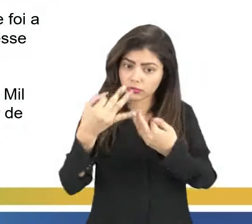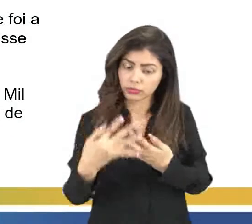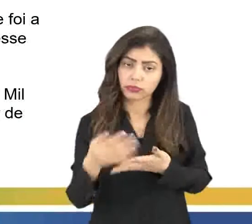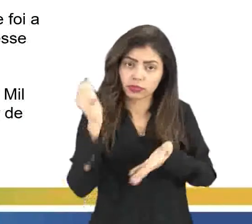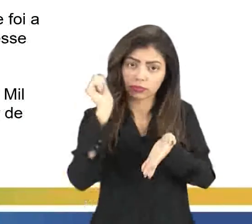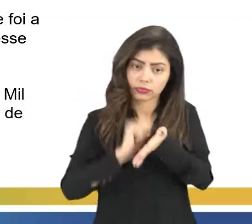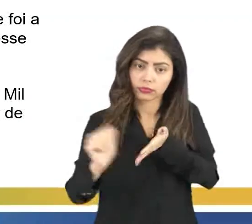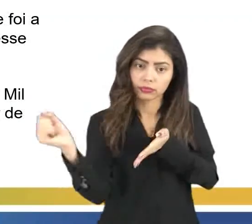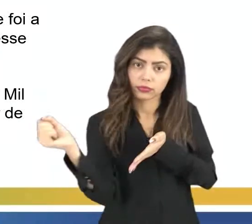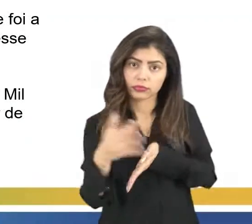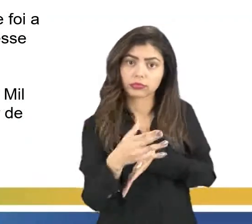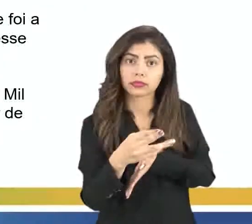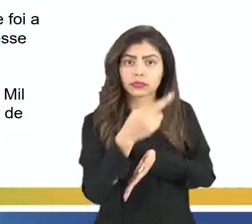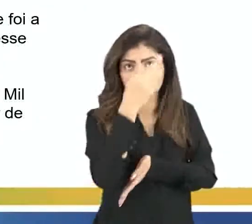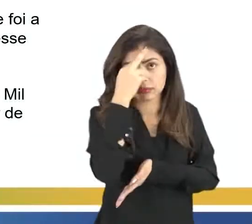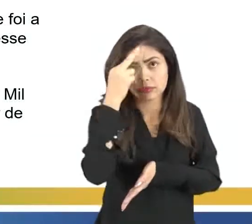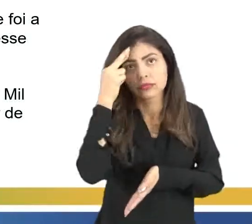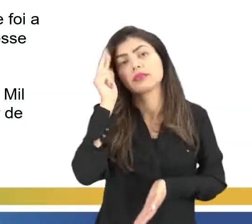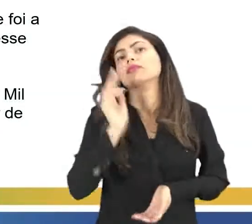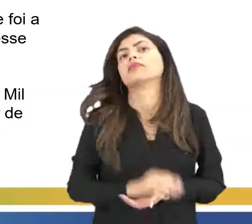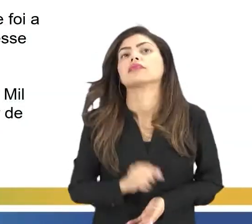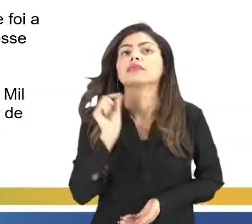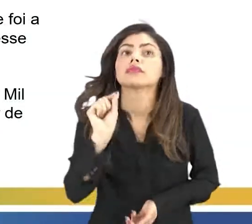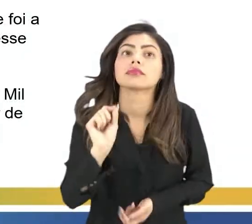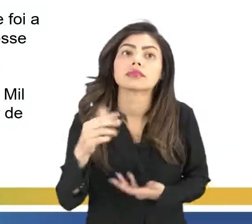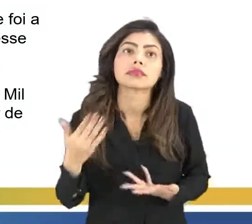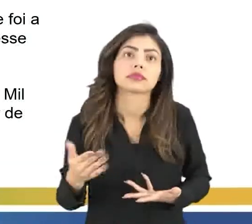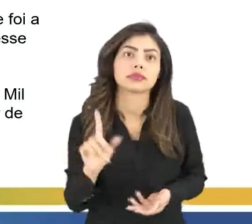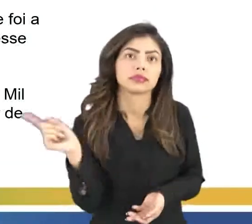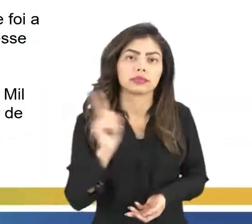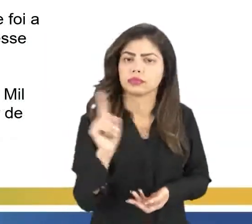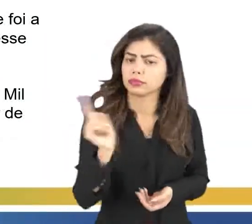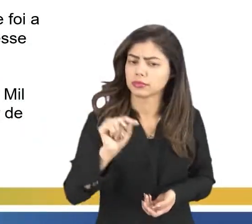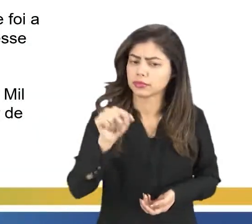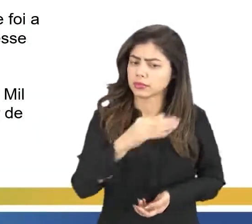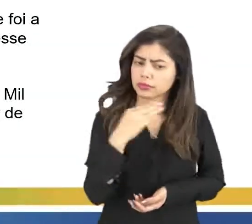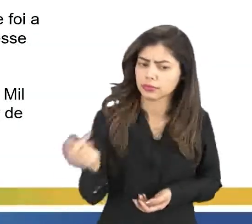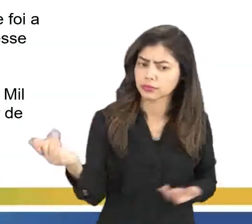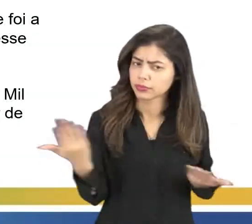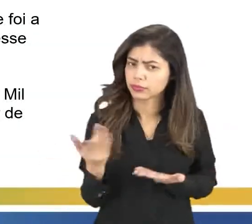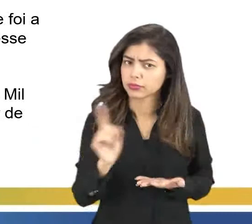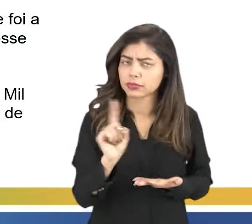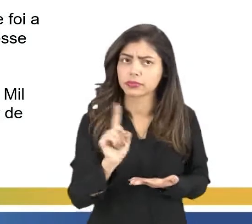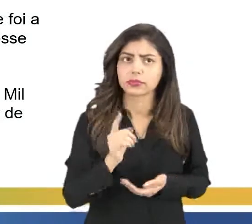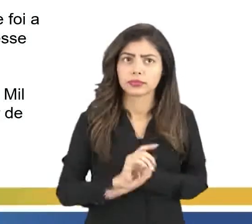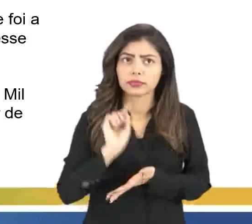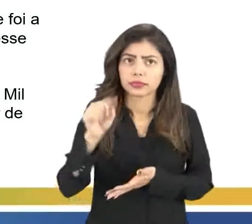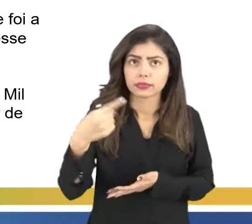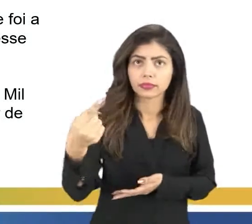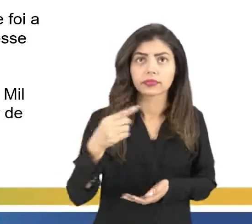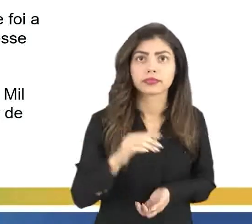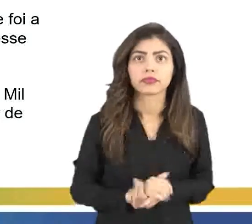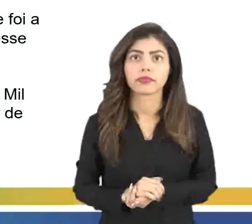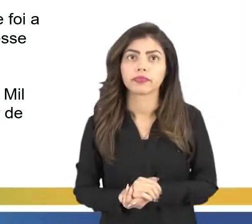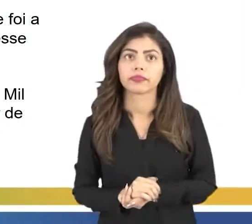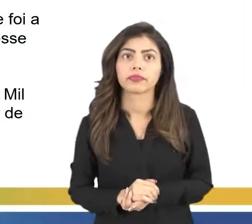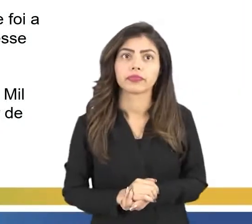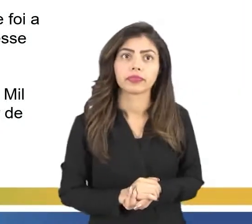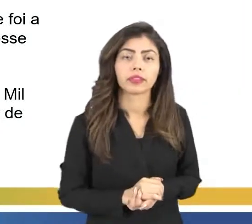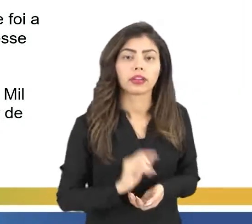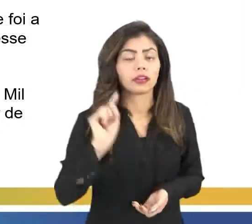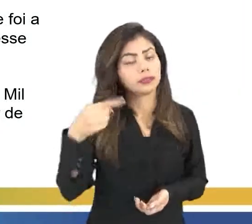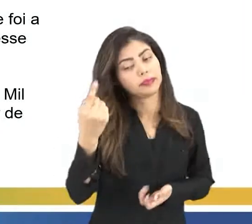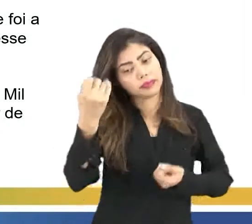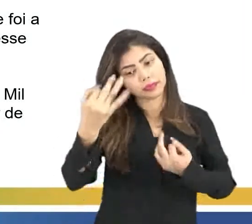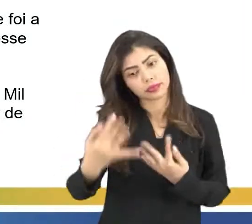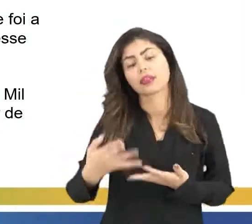contava uma nova história para ele. E aí, o que ele fazia? Ele, não, essa daí eu não vou matar hoje não, vou deixar para amanhã. Aí, no outro dia, ela ia